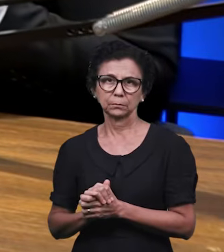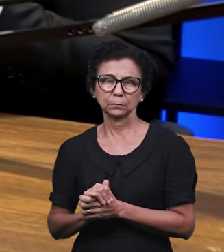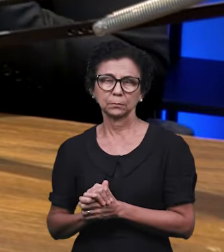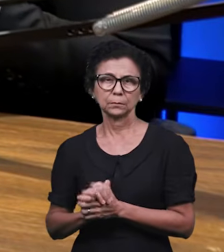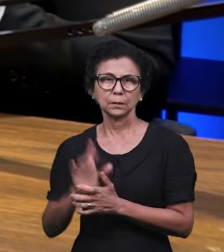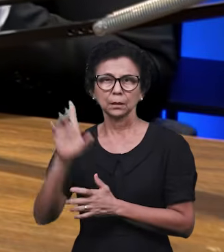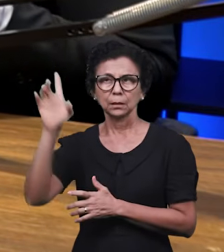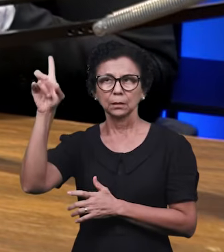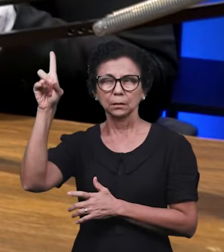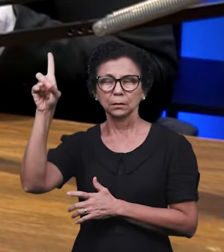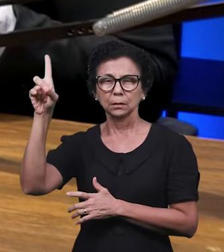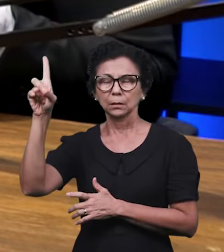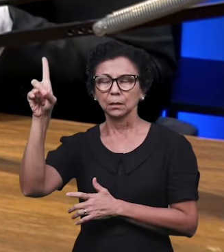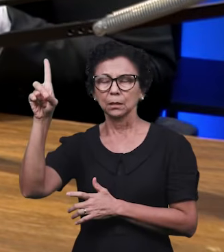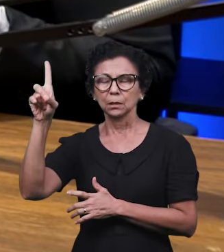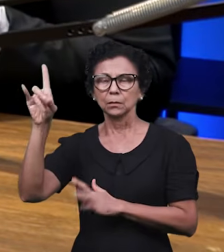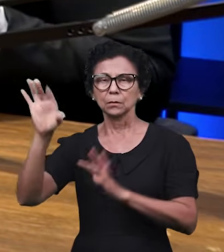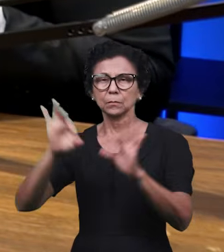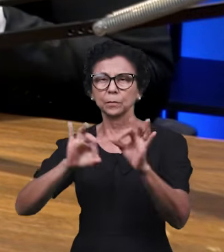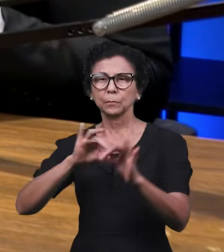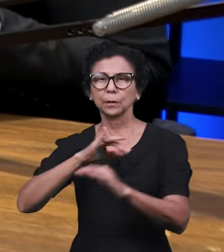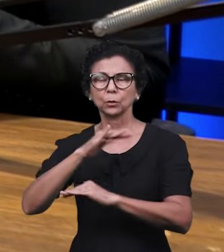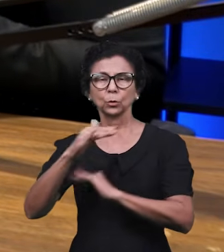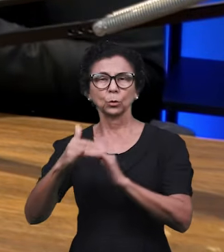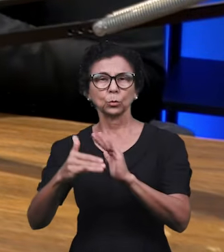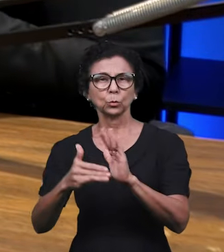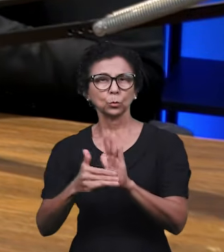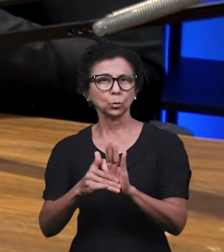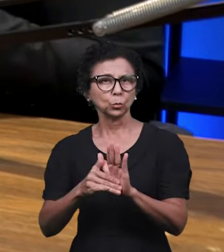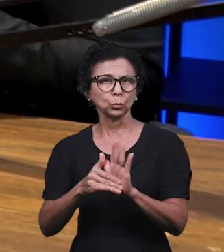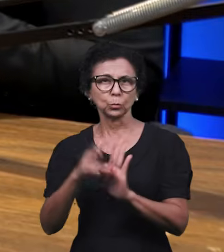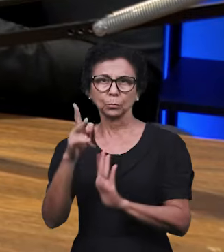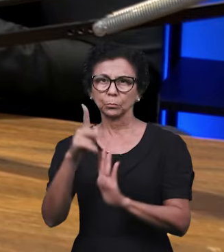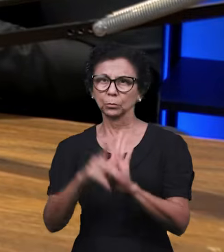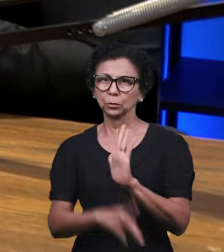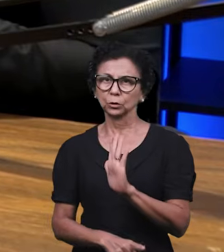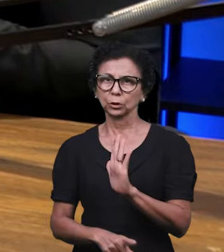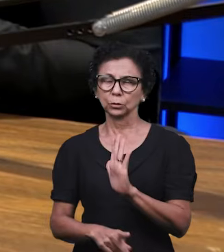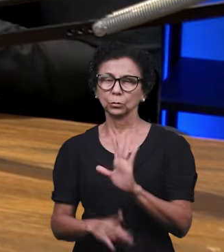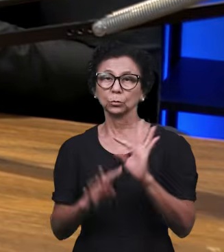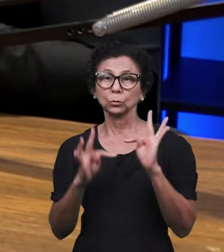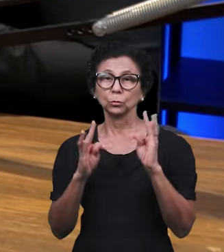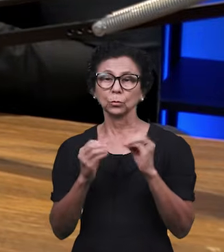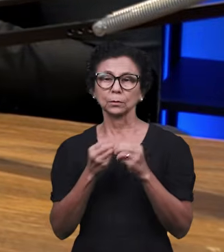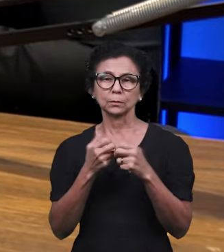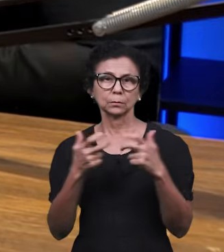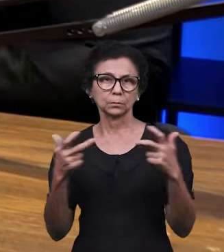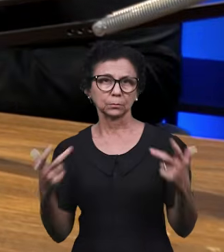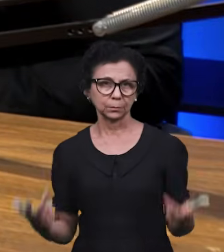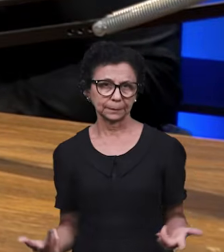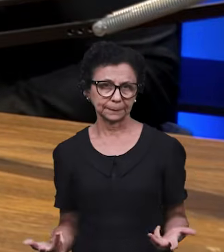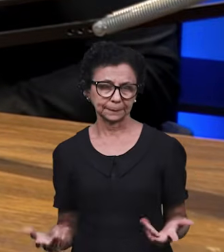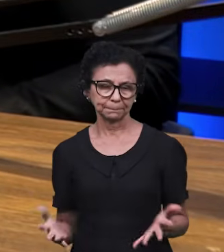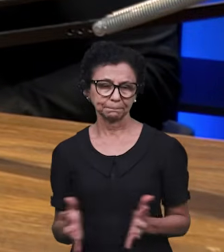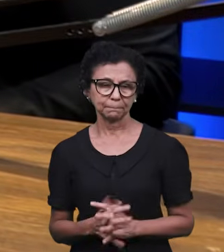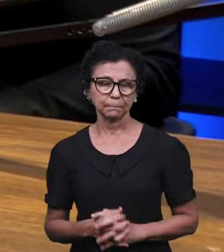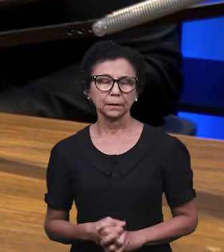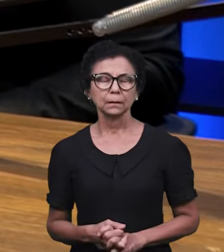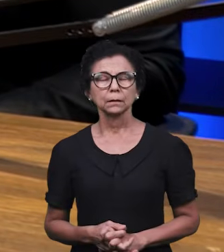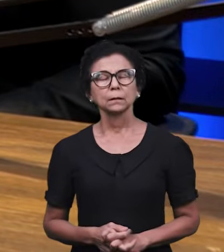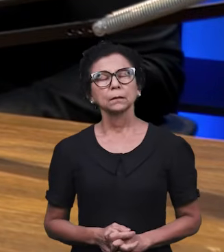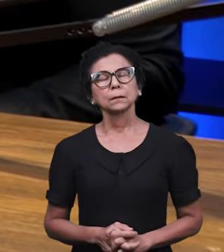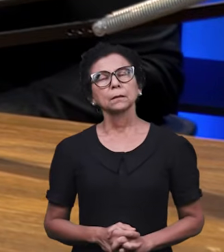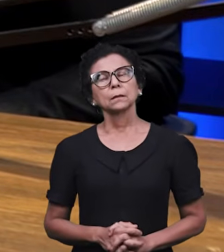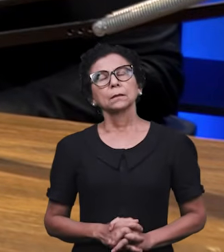do Pai. O Pai, ele projetou todas as coisas. E nós queremos lembrar aqui um texto